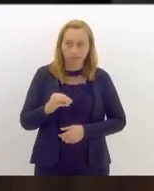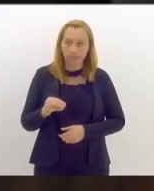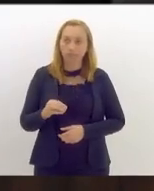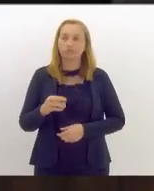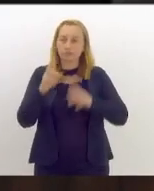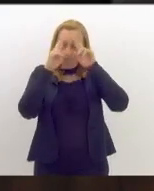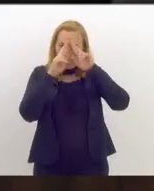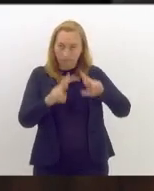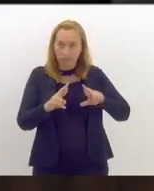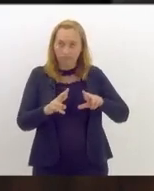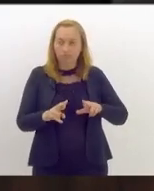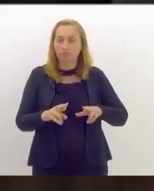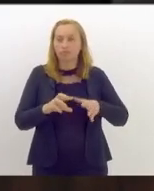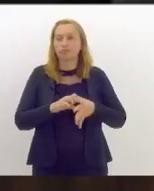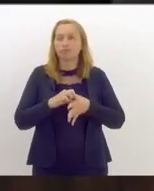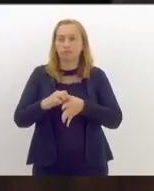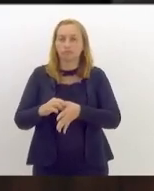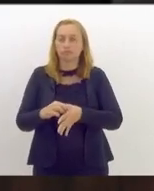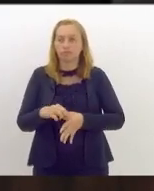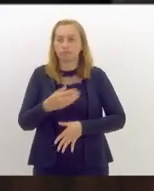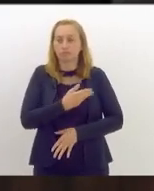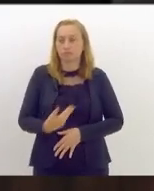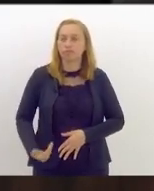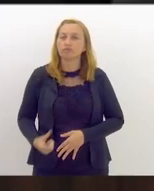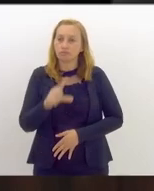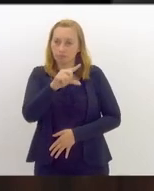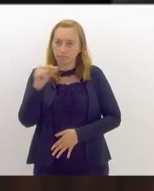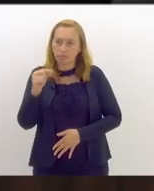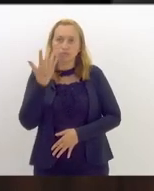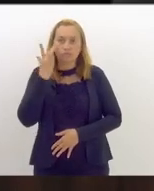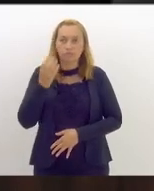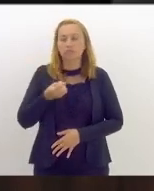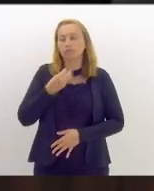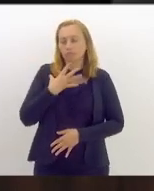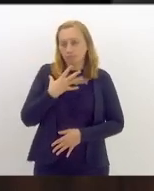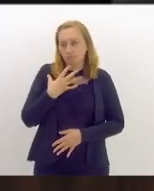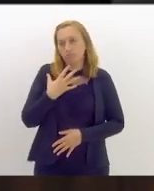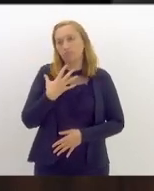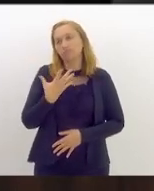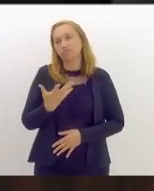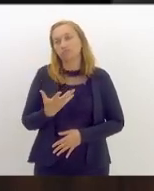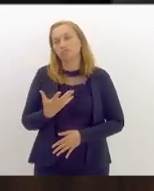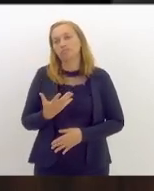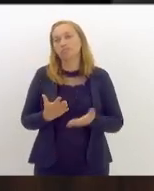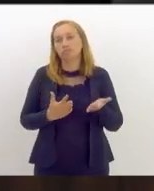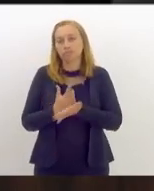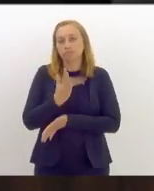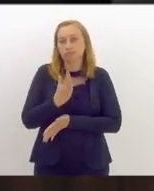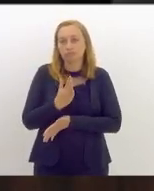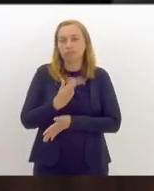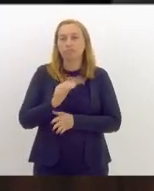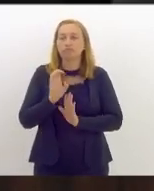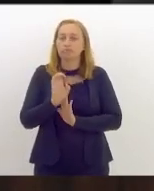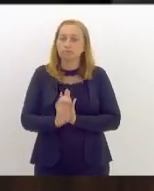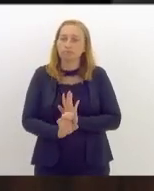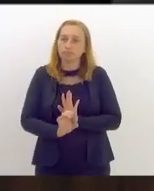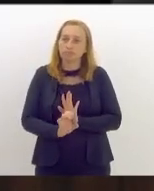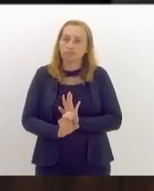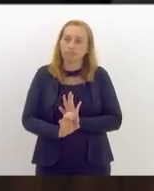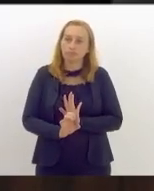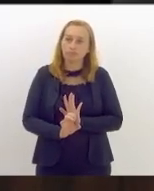respeita o que o líder do governo caminhar eu acho que é uma boa medida foi aprovada as emendas